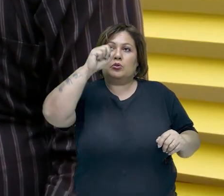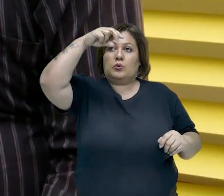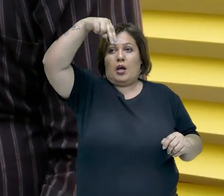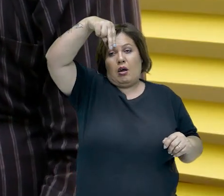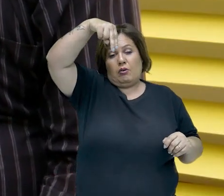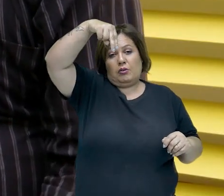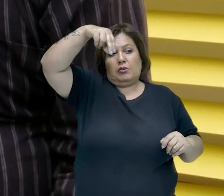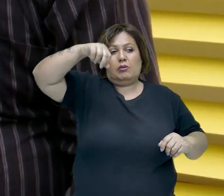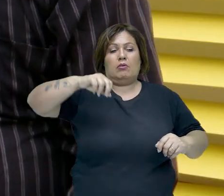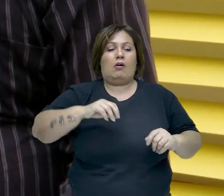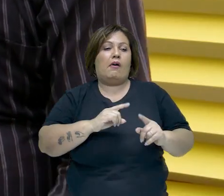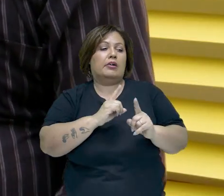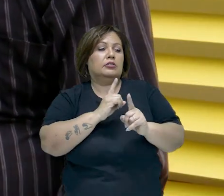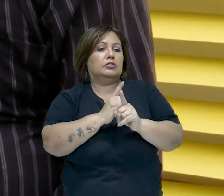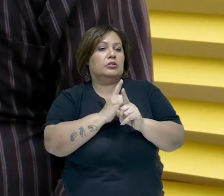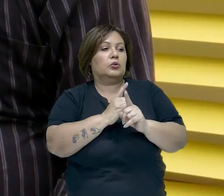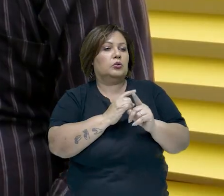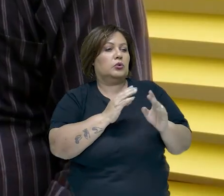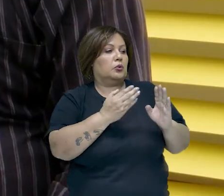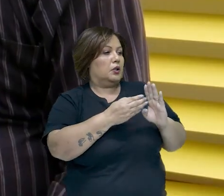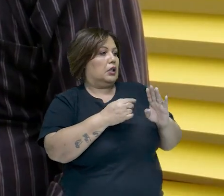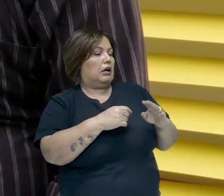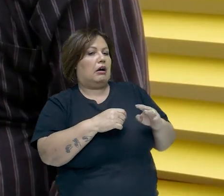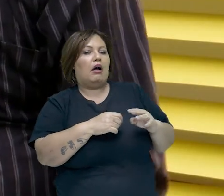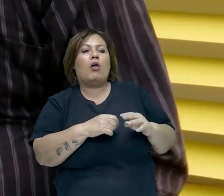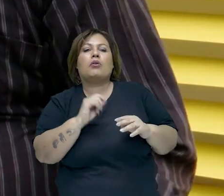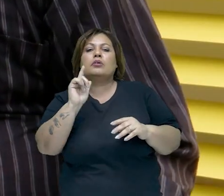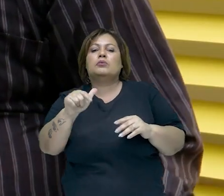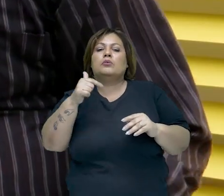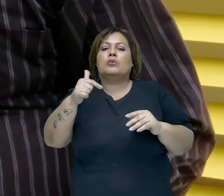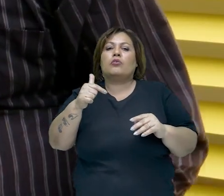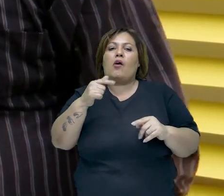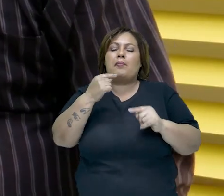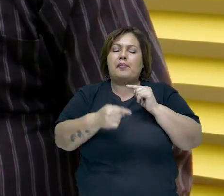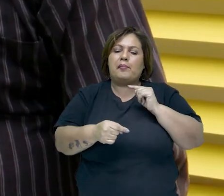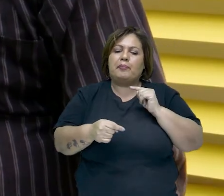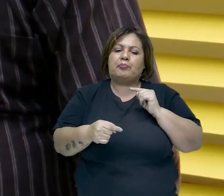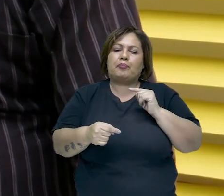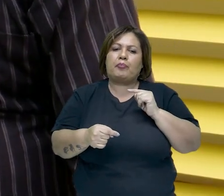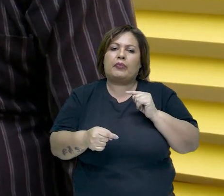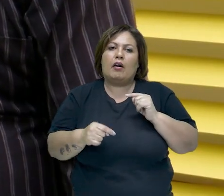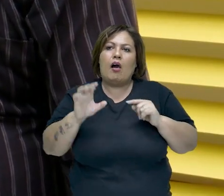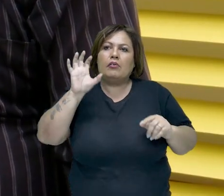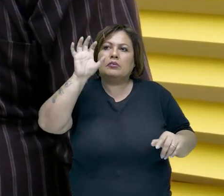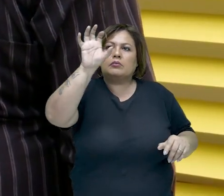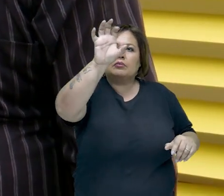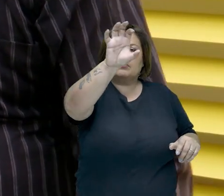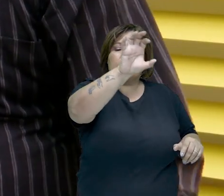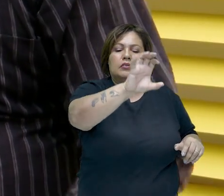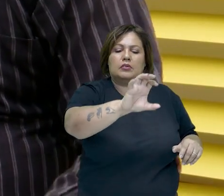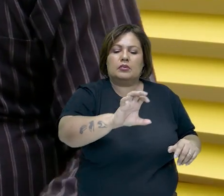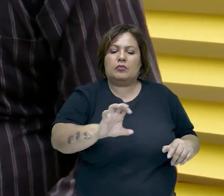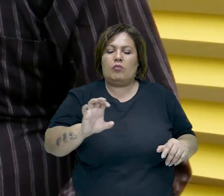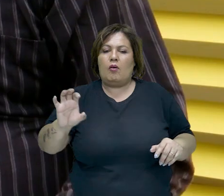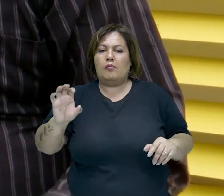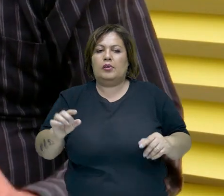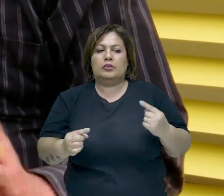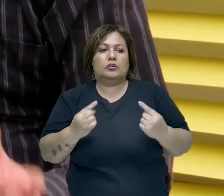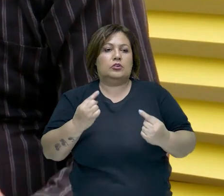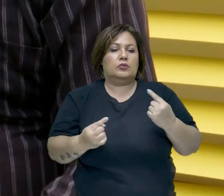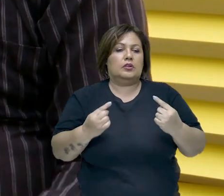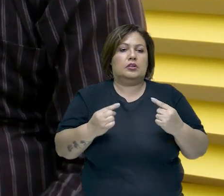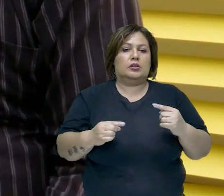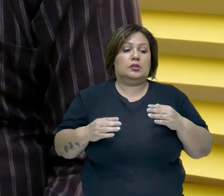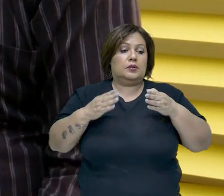país, ter o controle da entrada ilegal dessas armas e fazer o mapeamento, né, de quais são